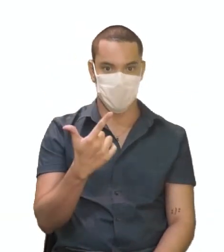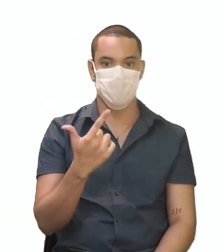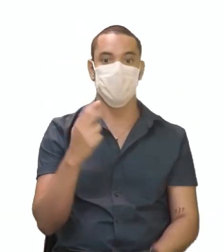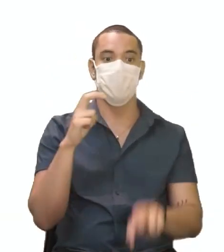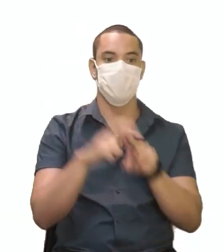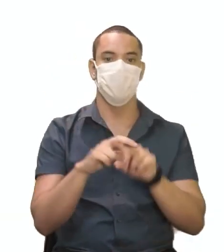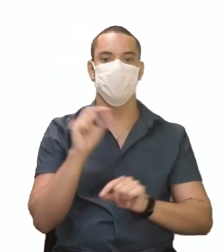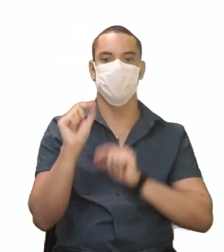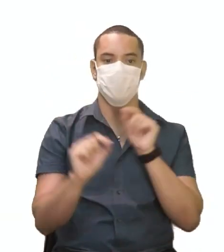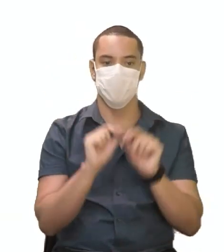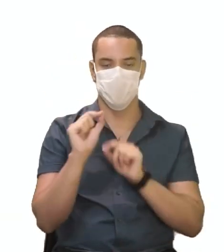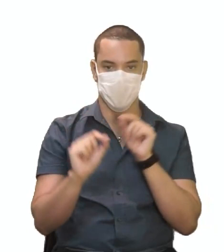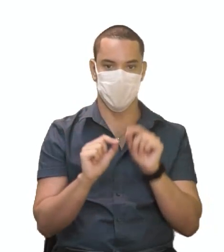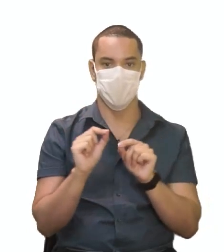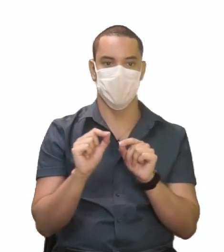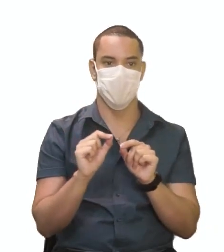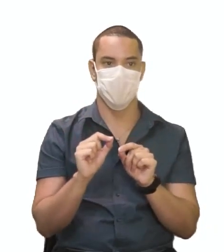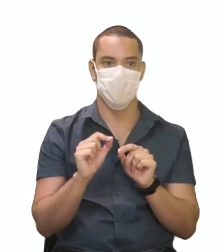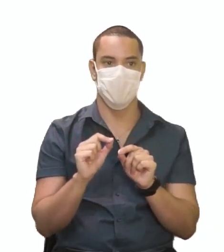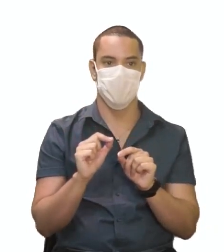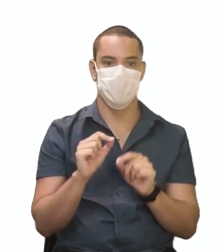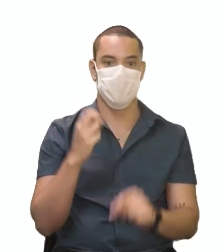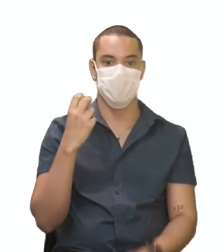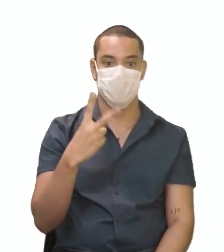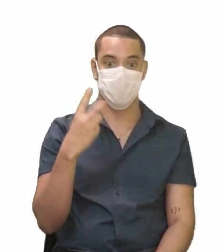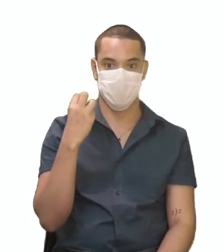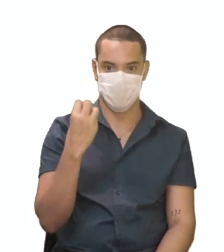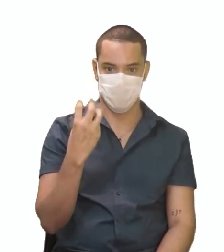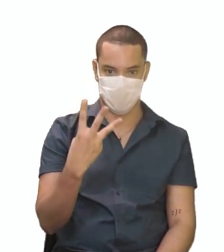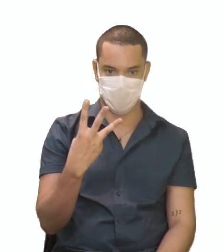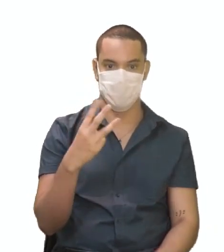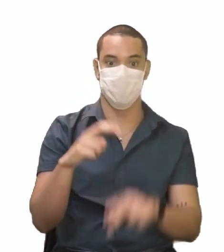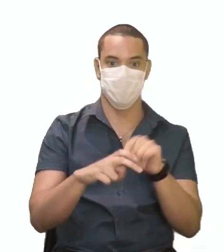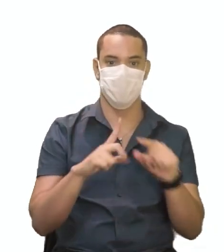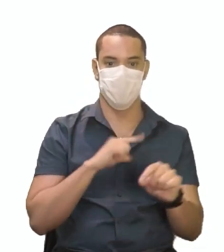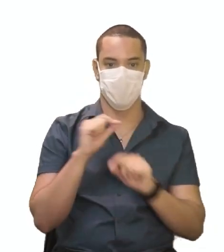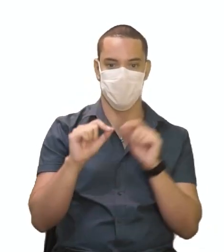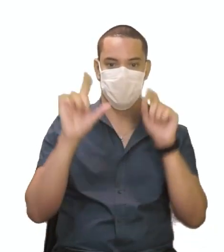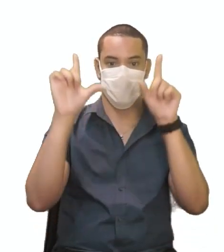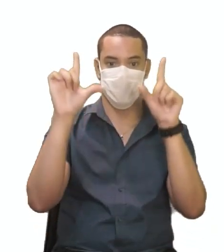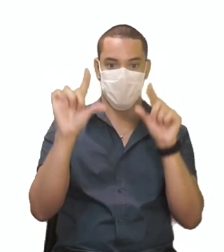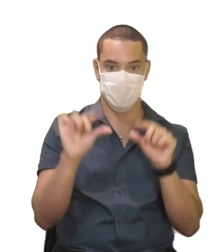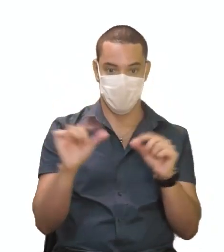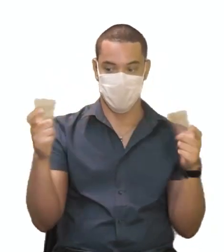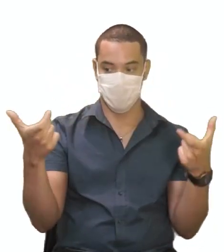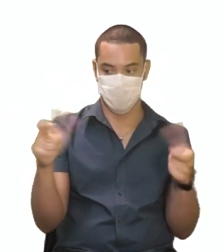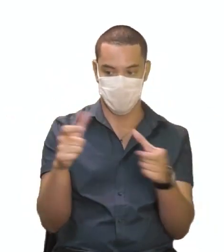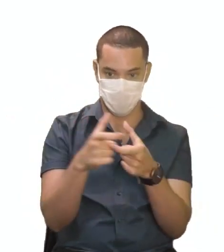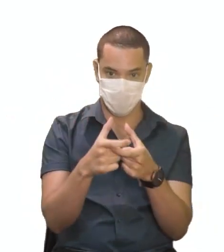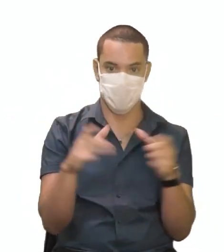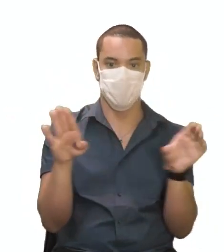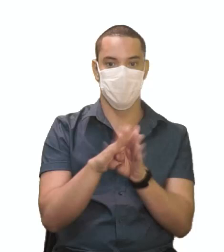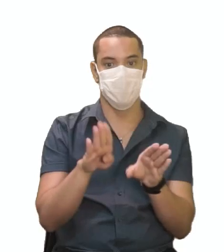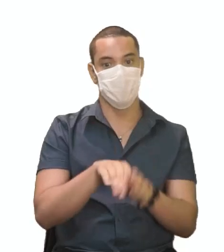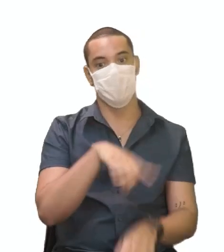nessa meiose, eu vou ter o quê? Olha lá, a fase reducional e a